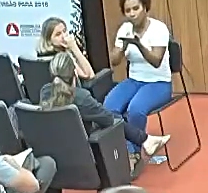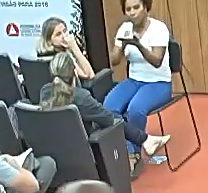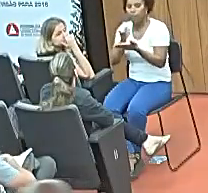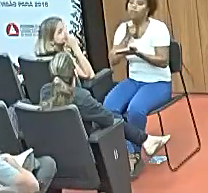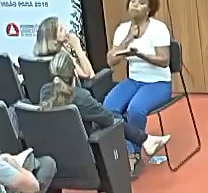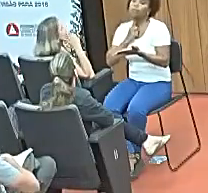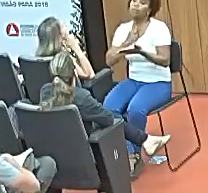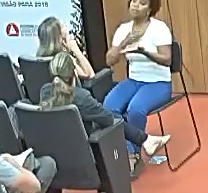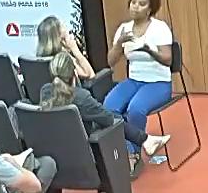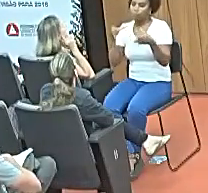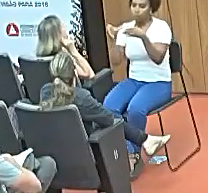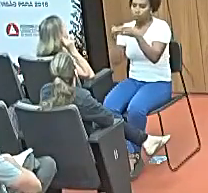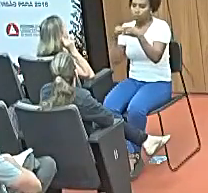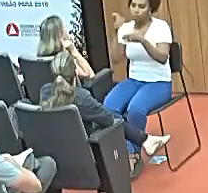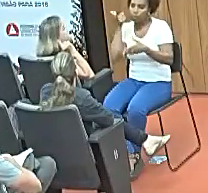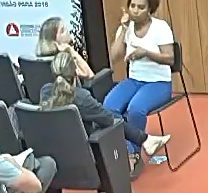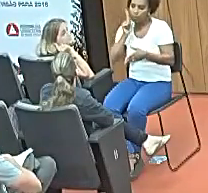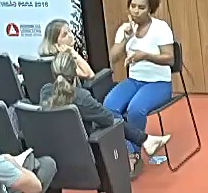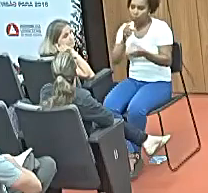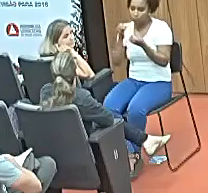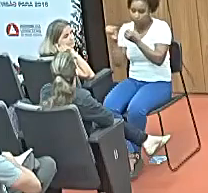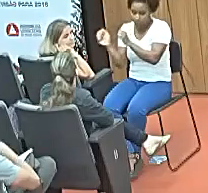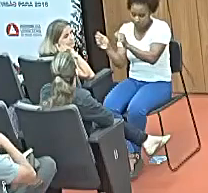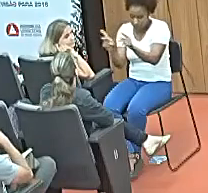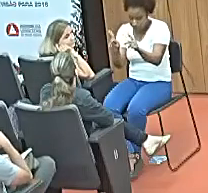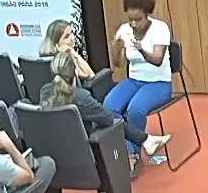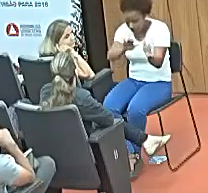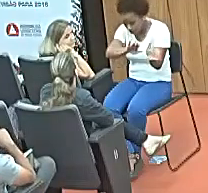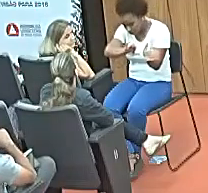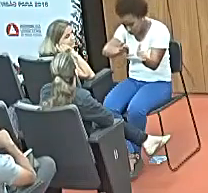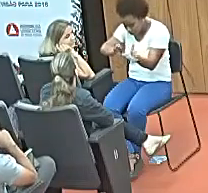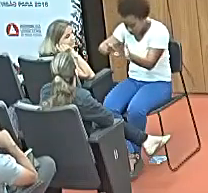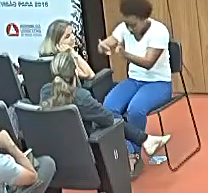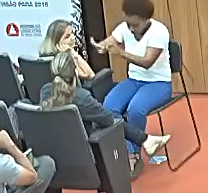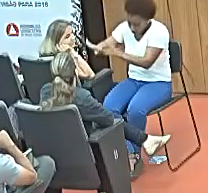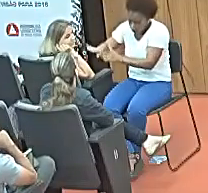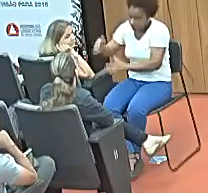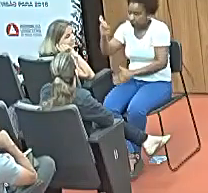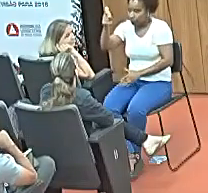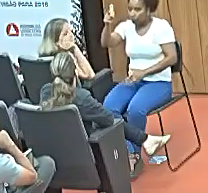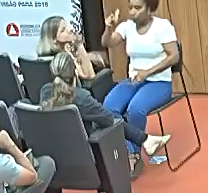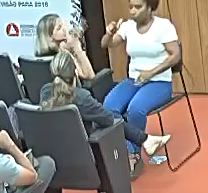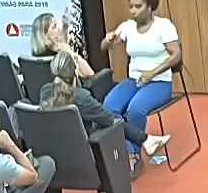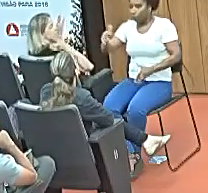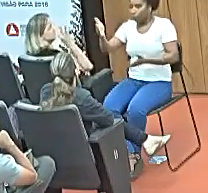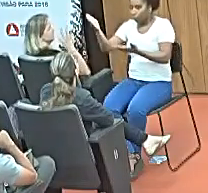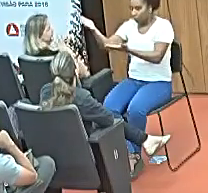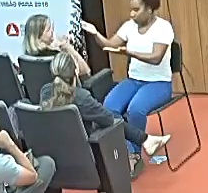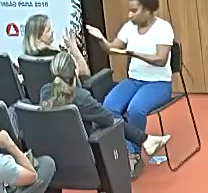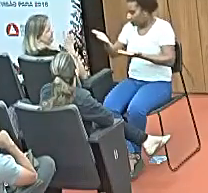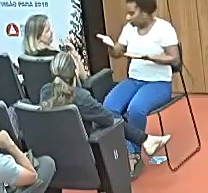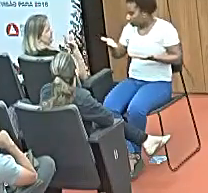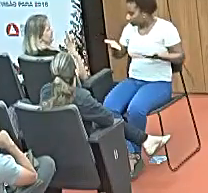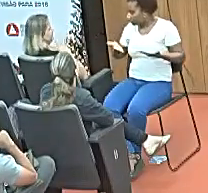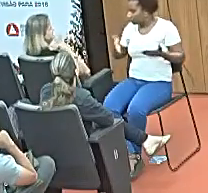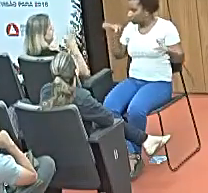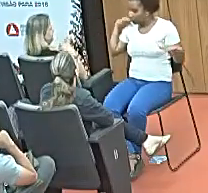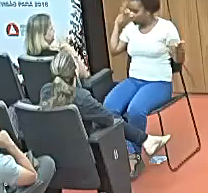este desenvolvimento produtivo científico-tecnológico tema turismo com vidro relatou rodrigo caetano arantes